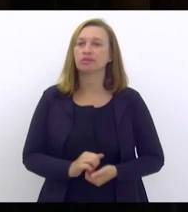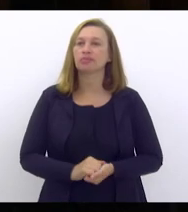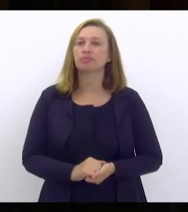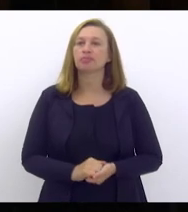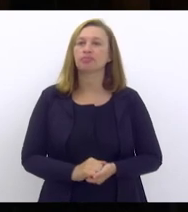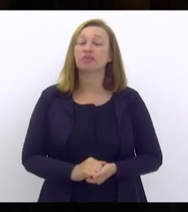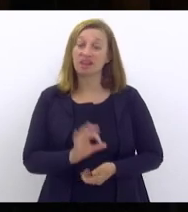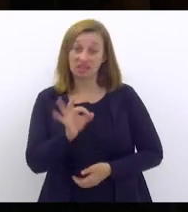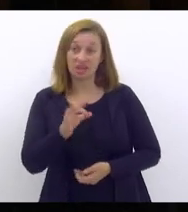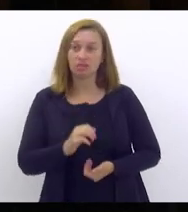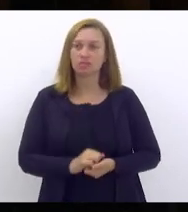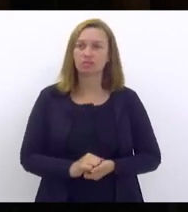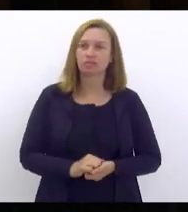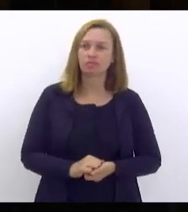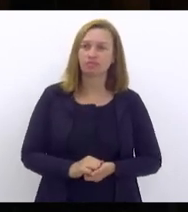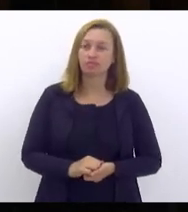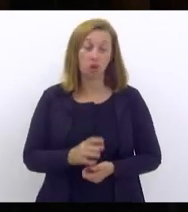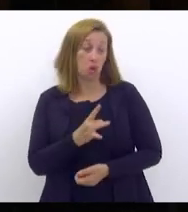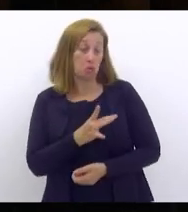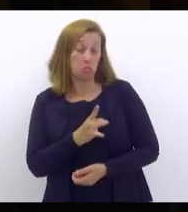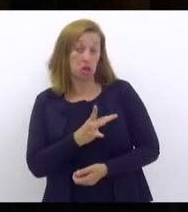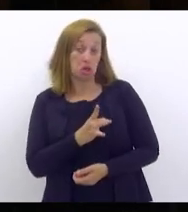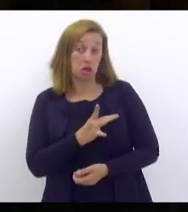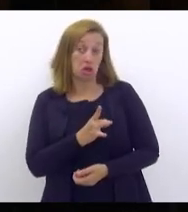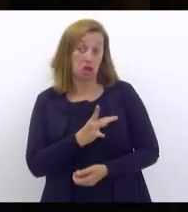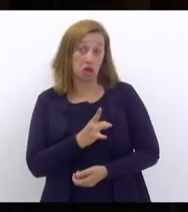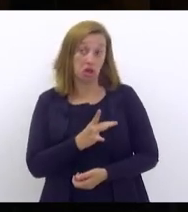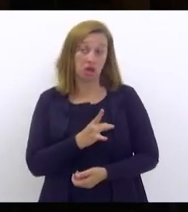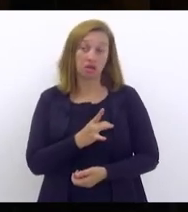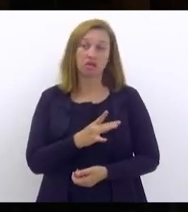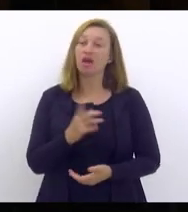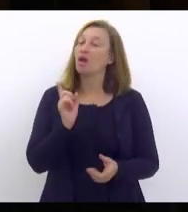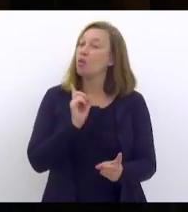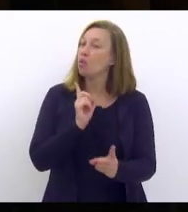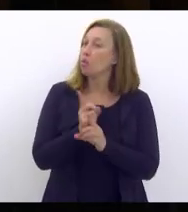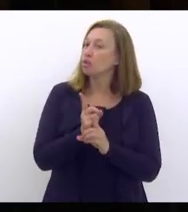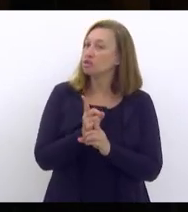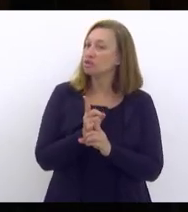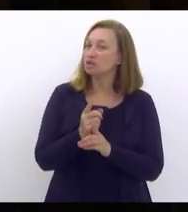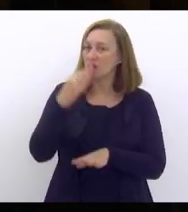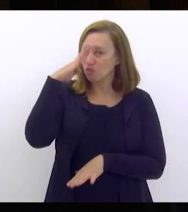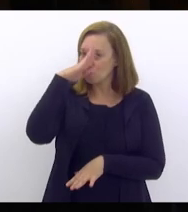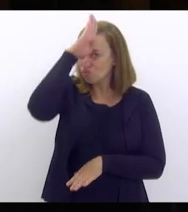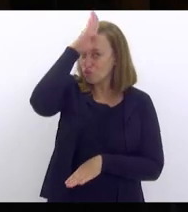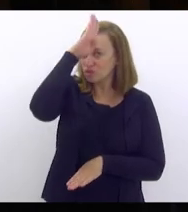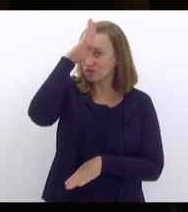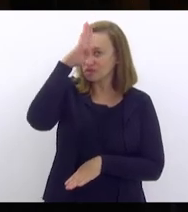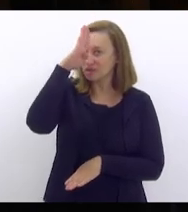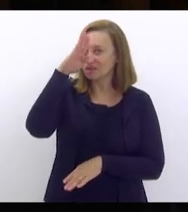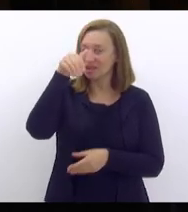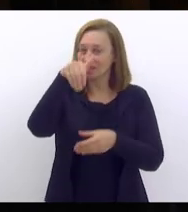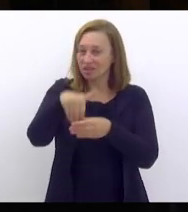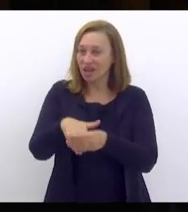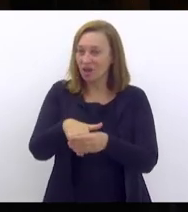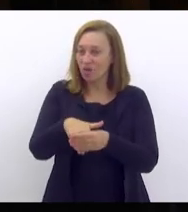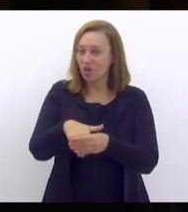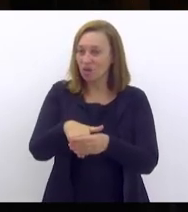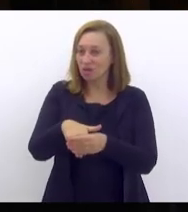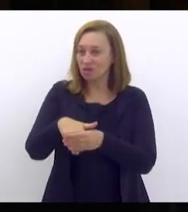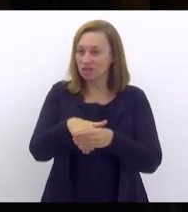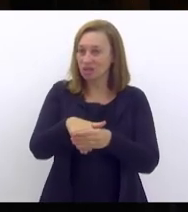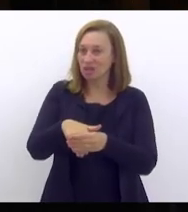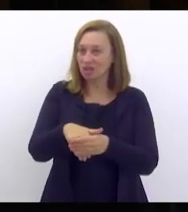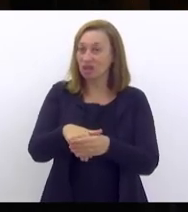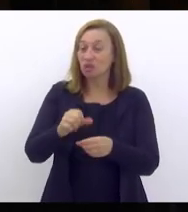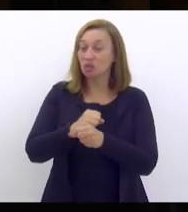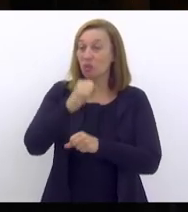é óbvio que o medo deles é encontrar um bolsonarista na urna no ano que vem, para